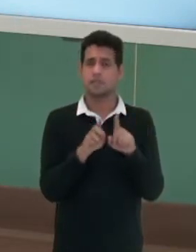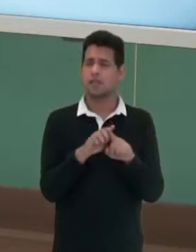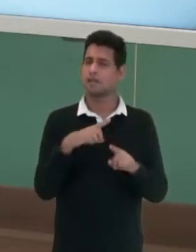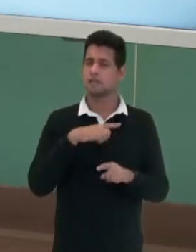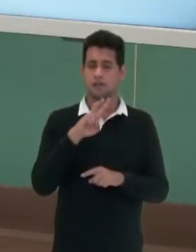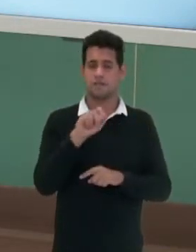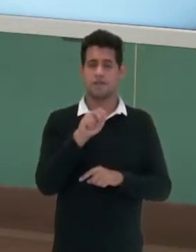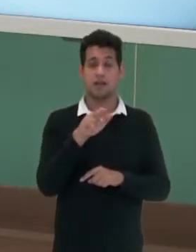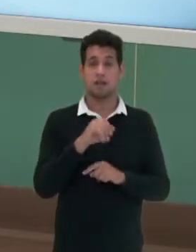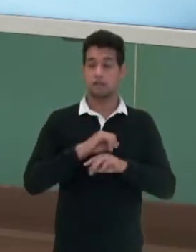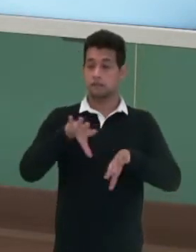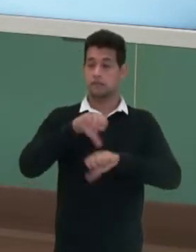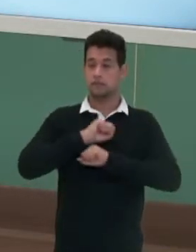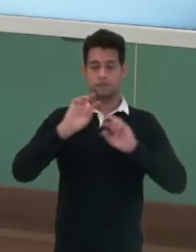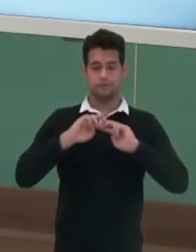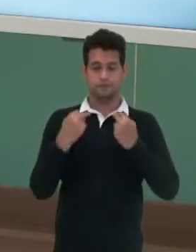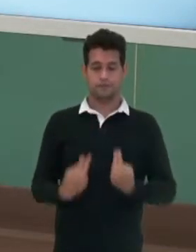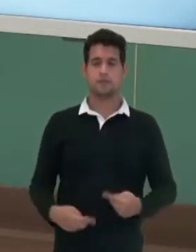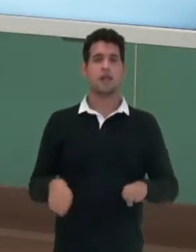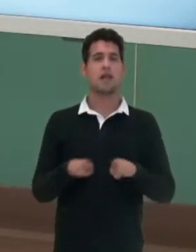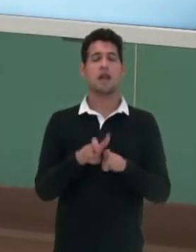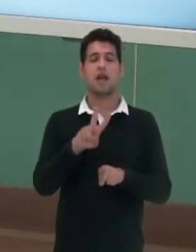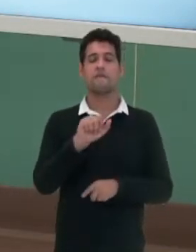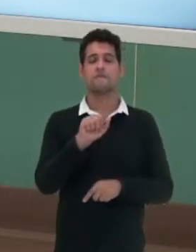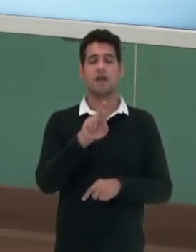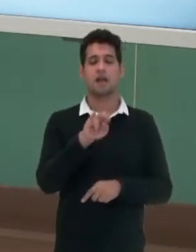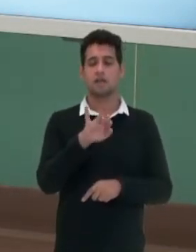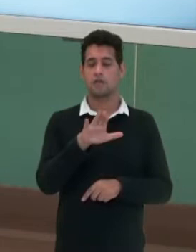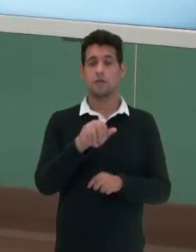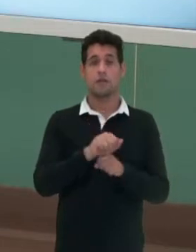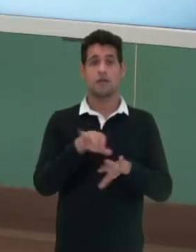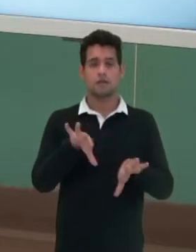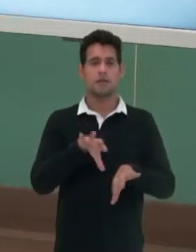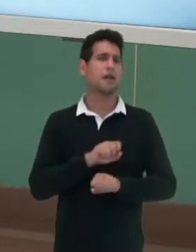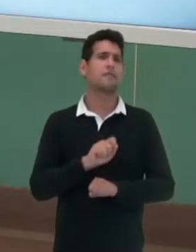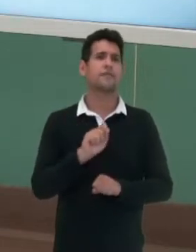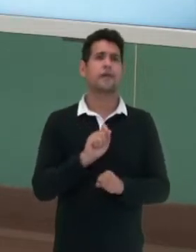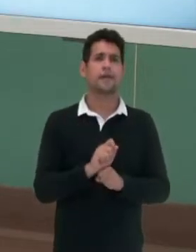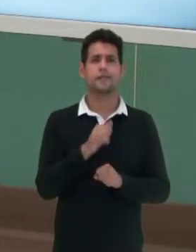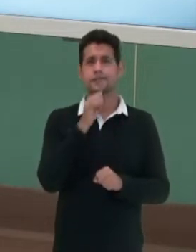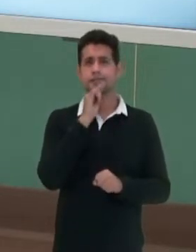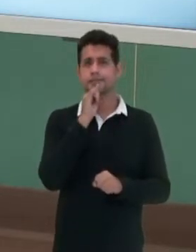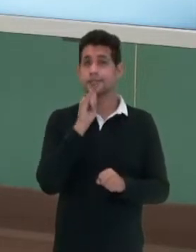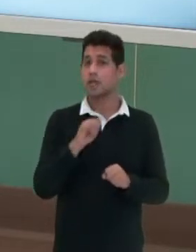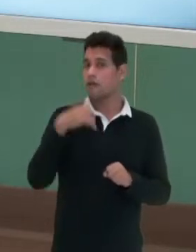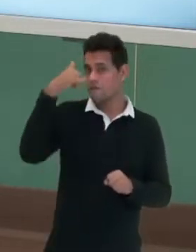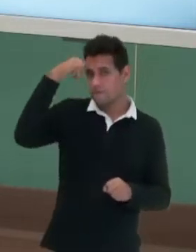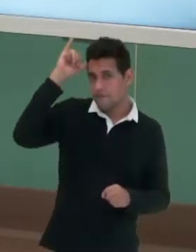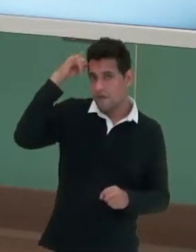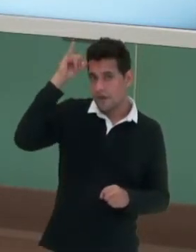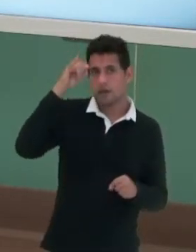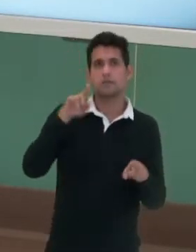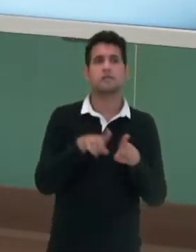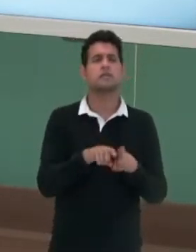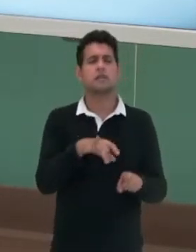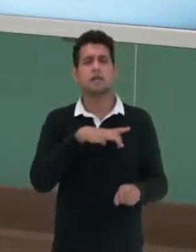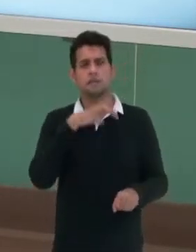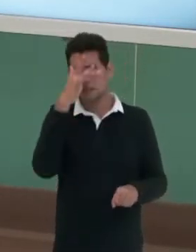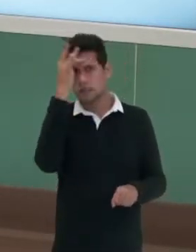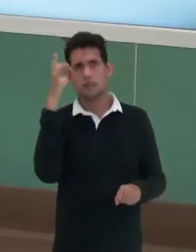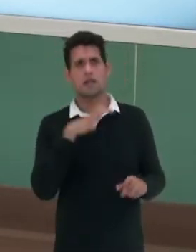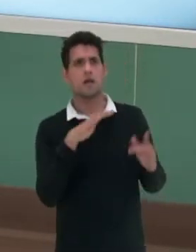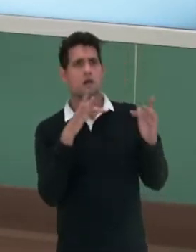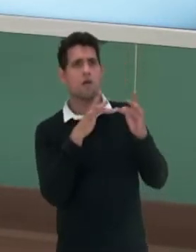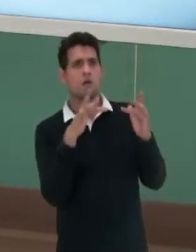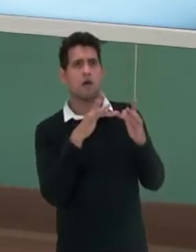que pegava em humanos e a varíola que pegava em bovinos. Ele percebeu que se a pessoa tinha contato